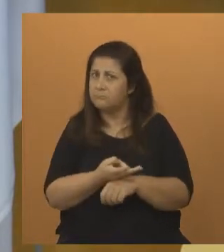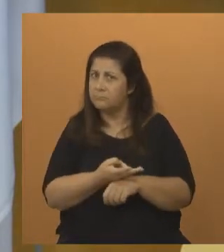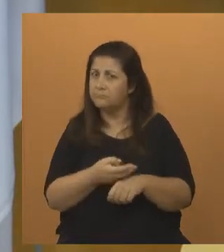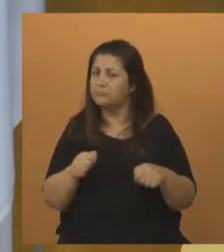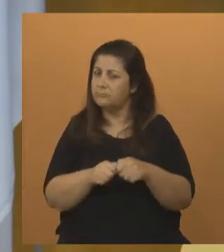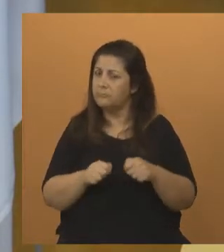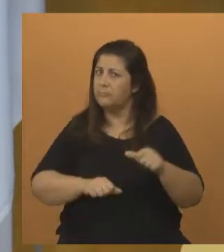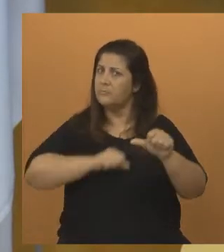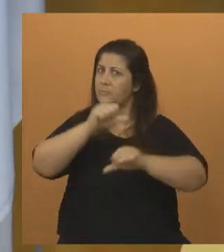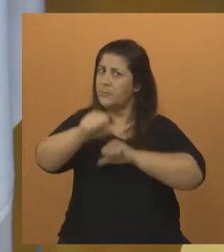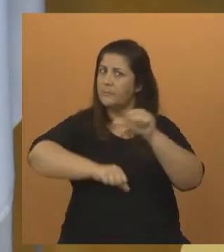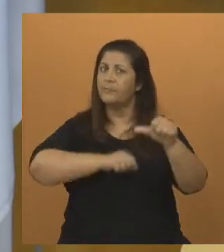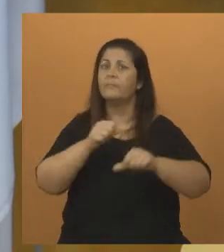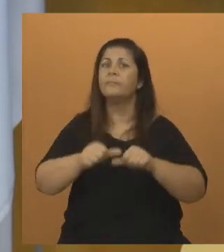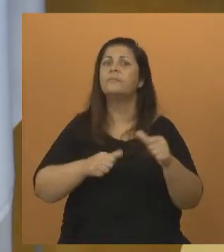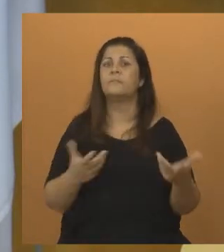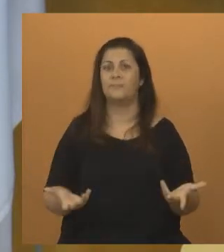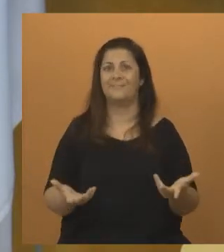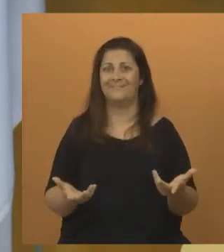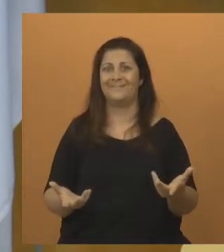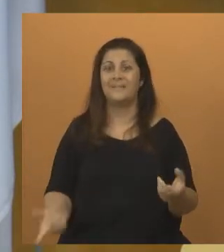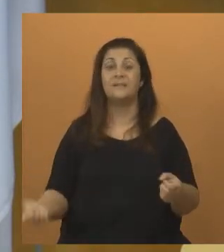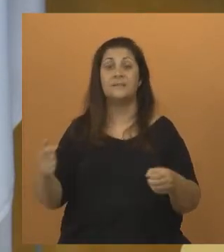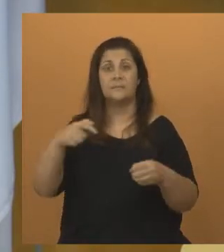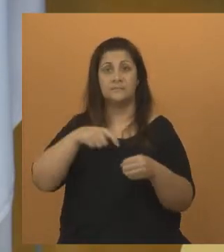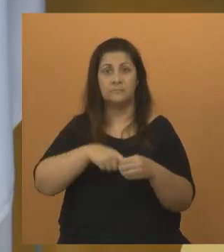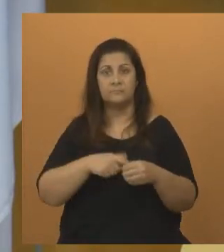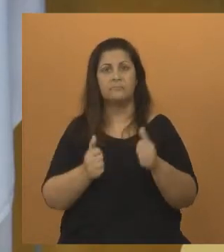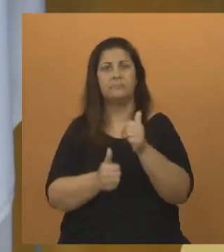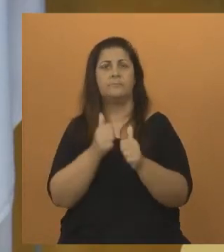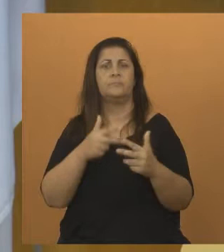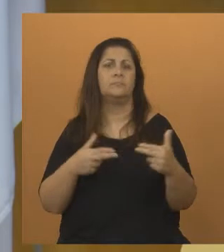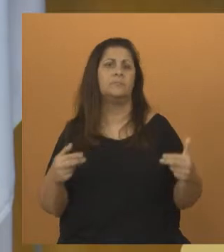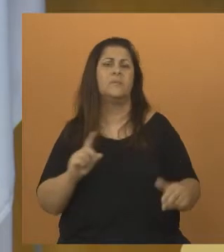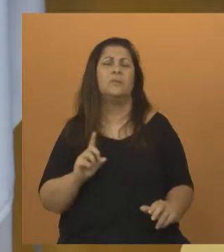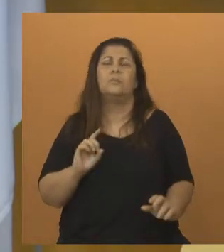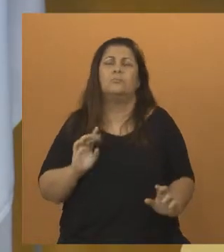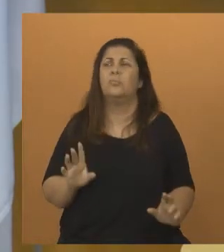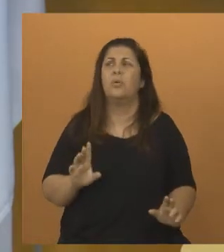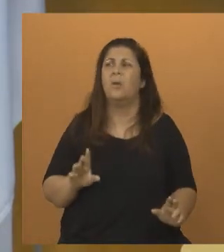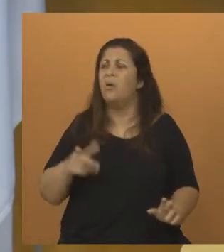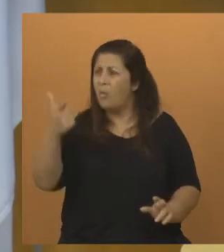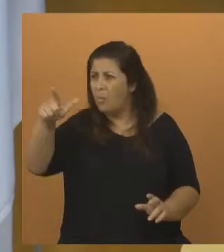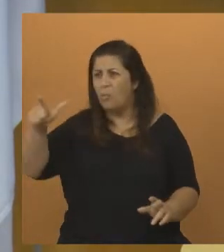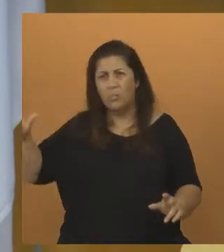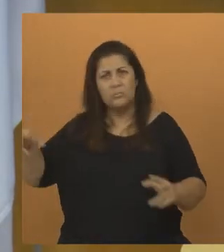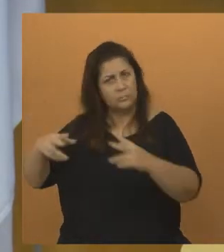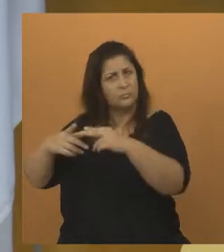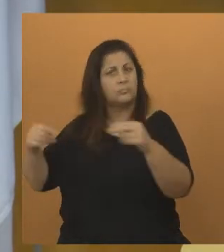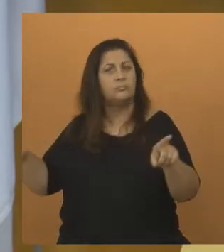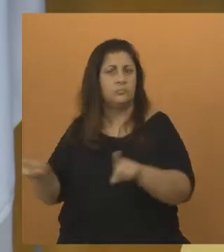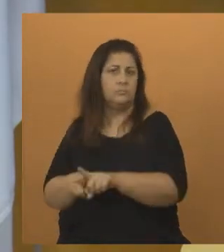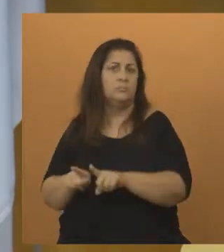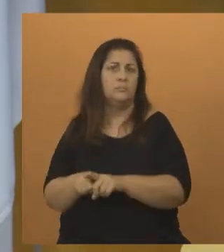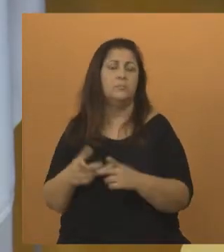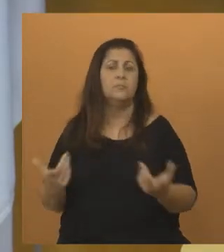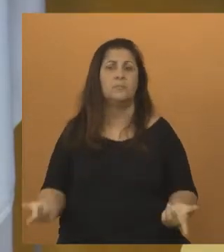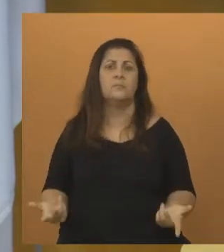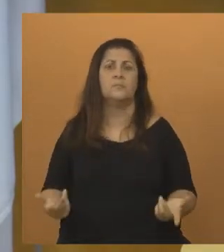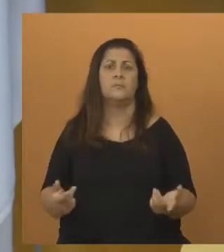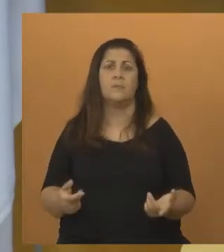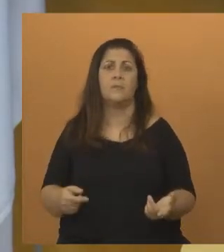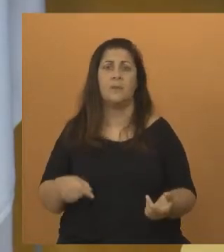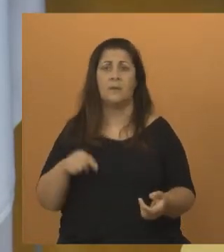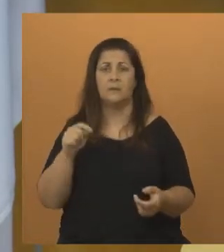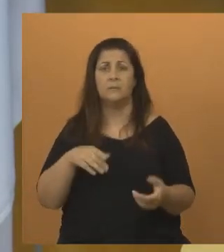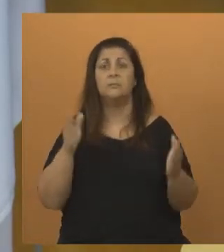mudar a realidade e trazer de volta o esporte, não só o esporte, como outras áreas também. Assim também como nessa casa